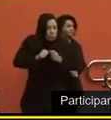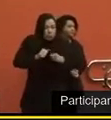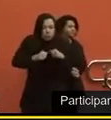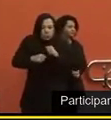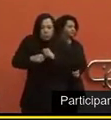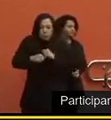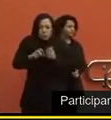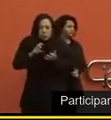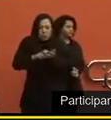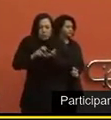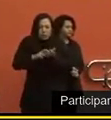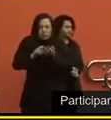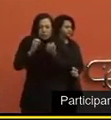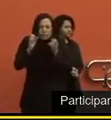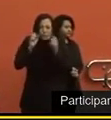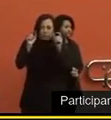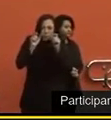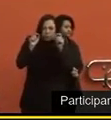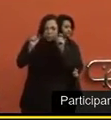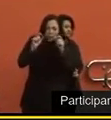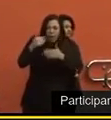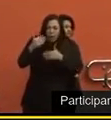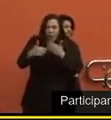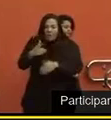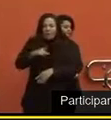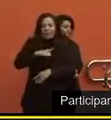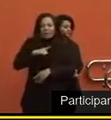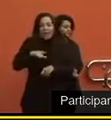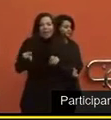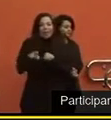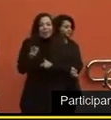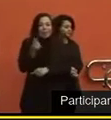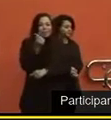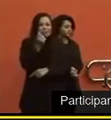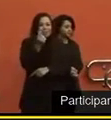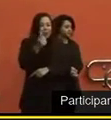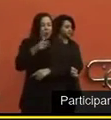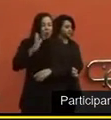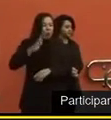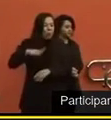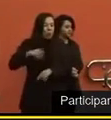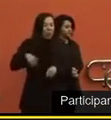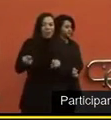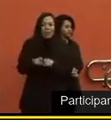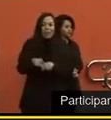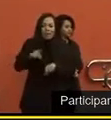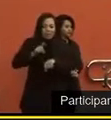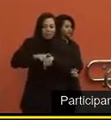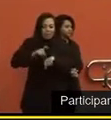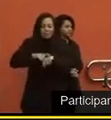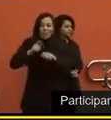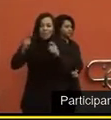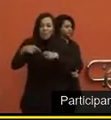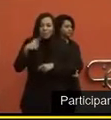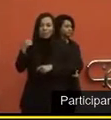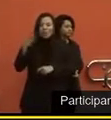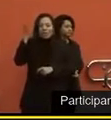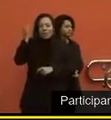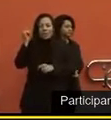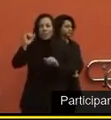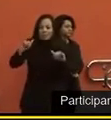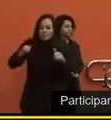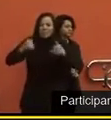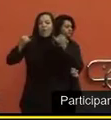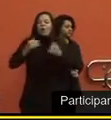sem dormir que pavimentam esse caminho, e especialmente o custo financeiro e o tempo necessário. Sabemos o privilégio imenso